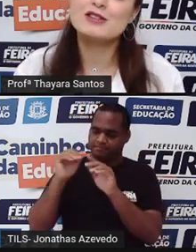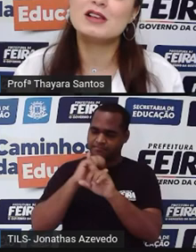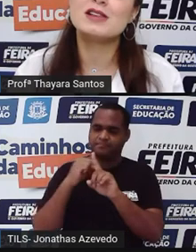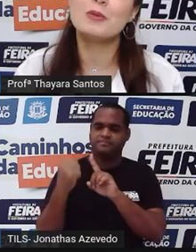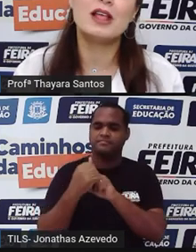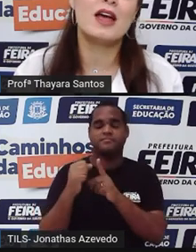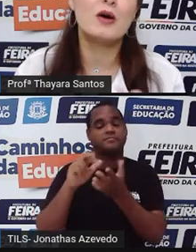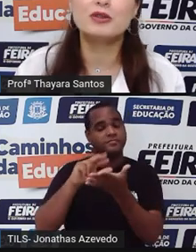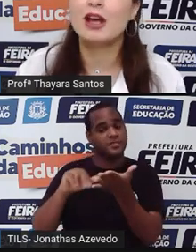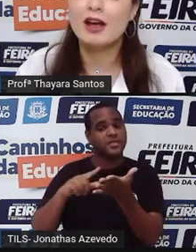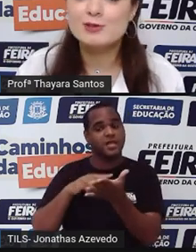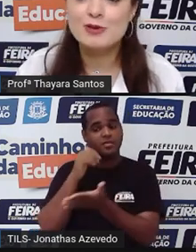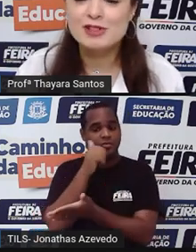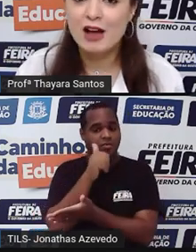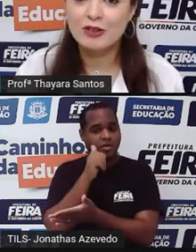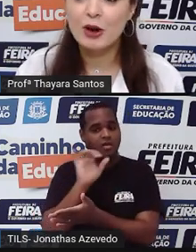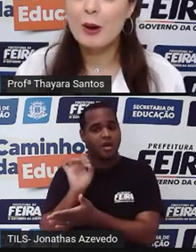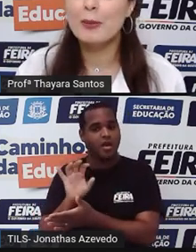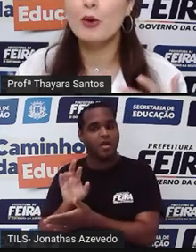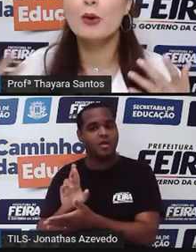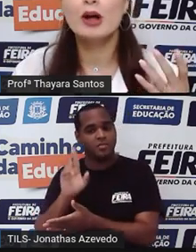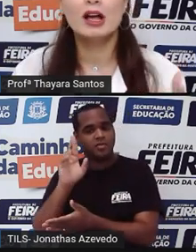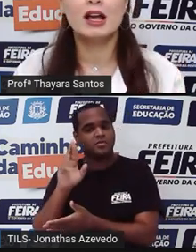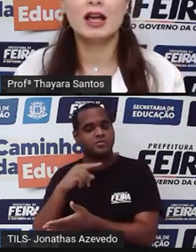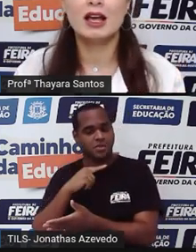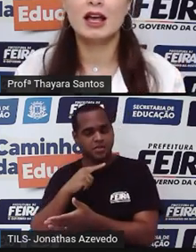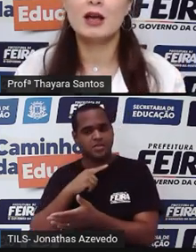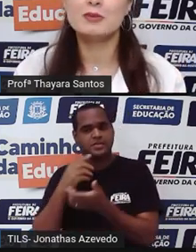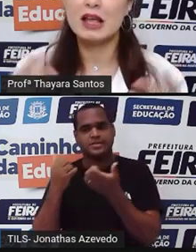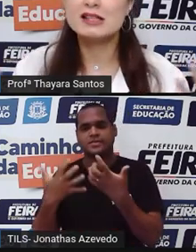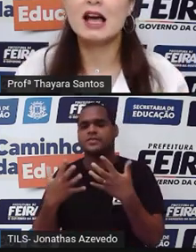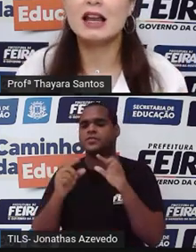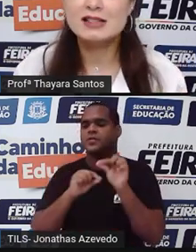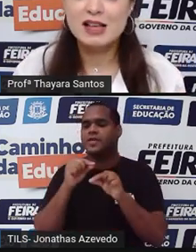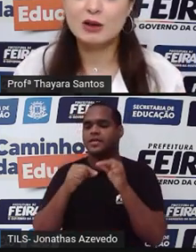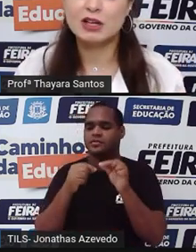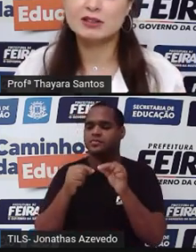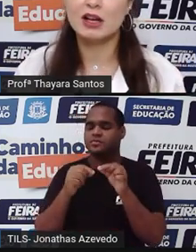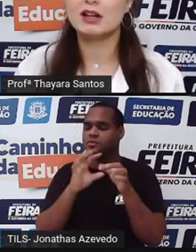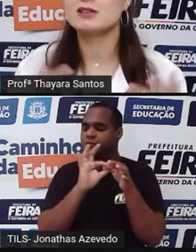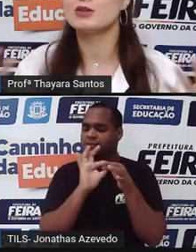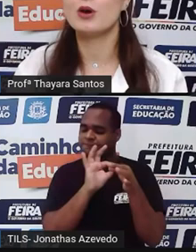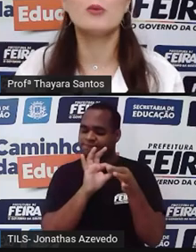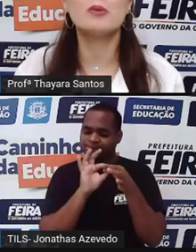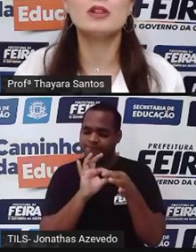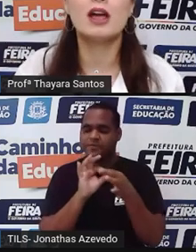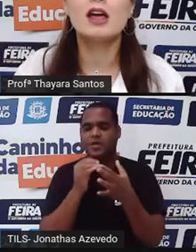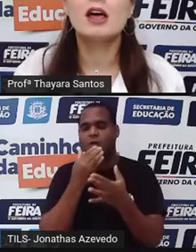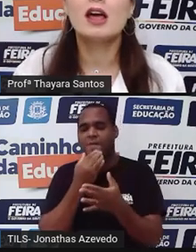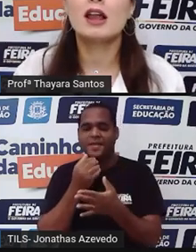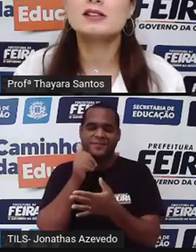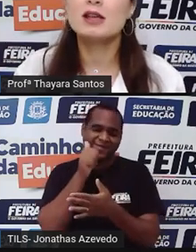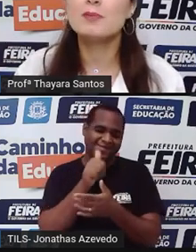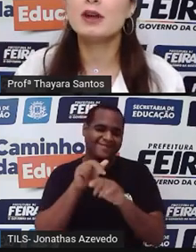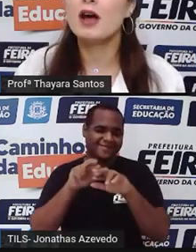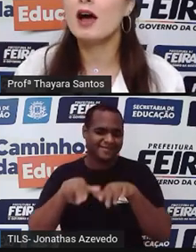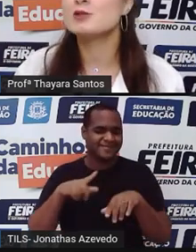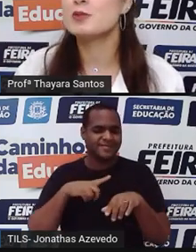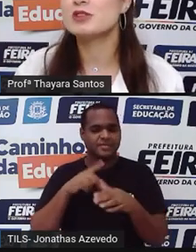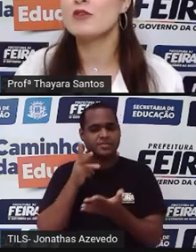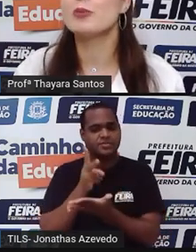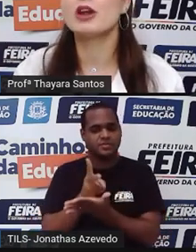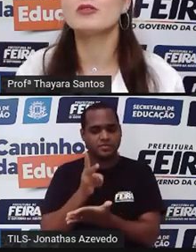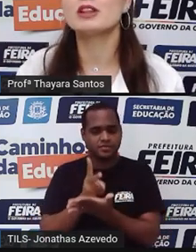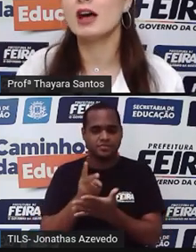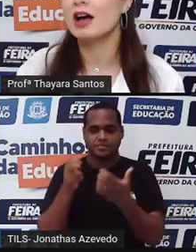muitas vezes a mulher a única responsável por é nessa relação né na relação entre homem e mulher ela é sempre